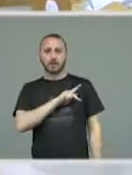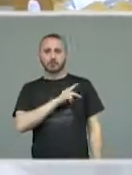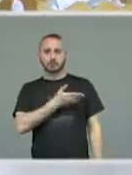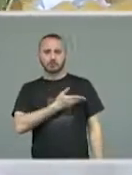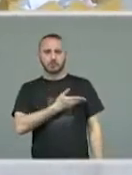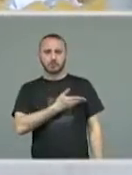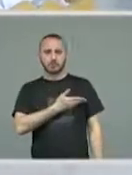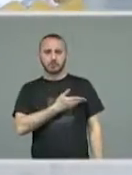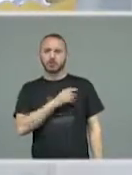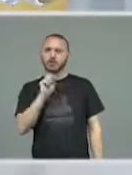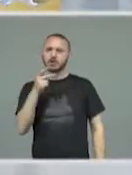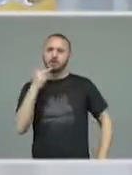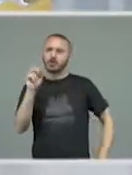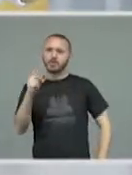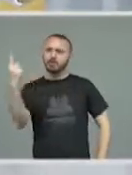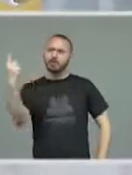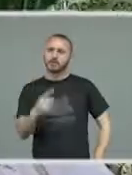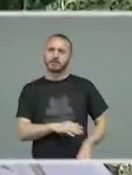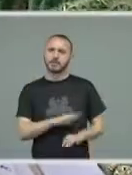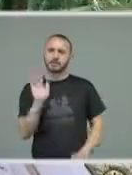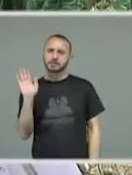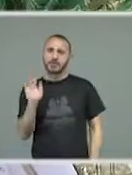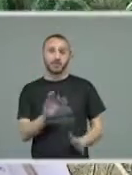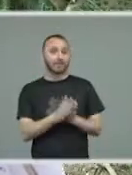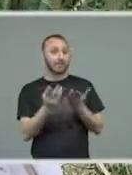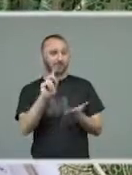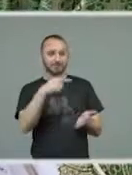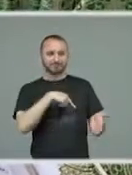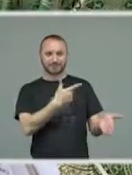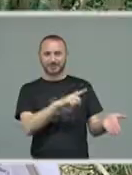E quem disse que ele não apareceria mais? Na Bíblia não está.